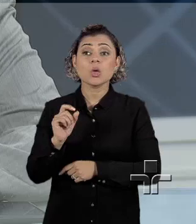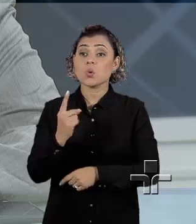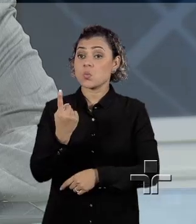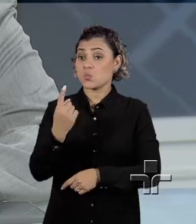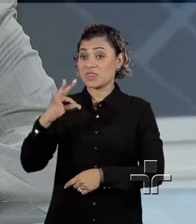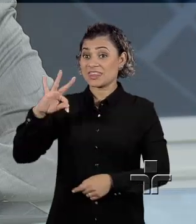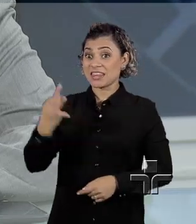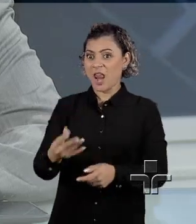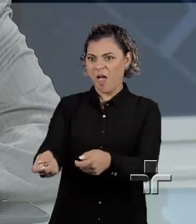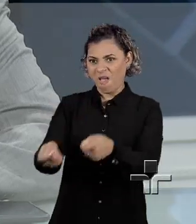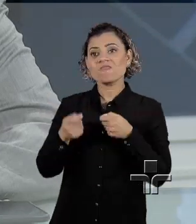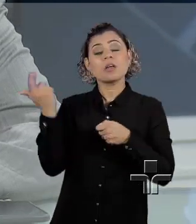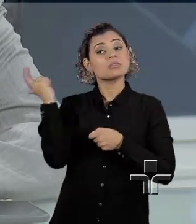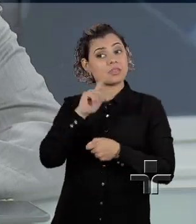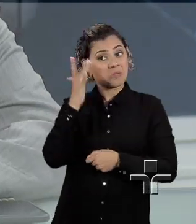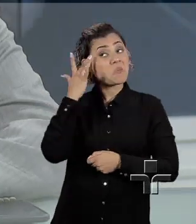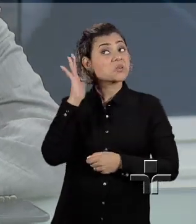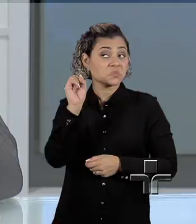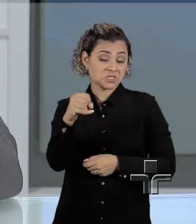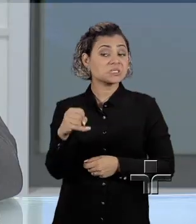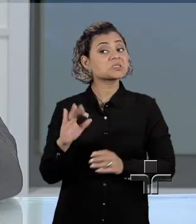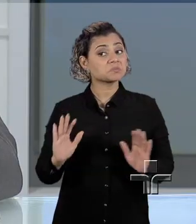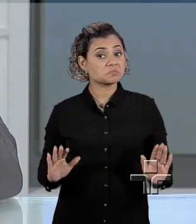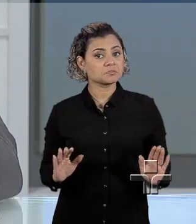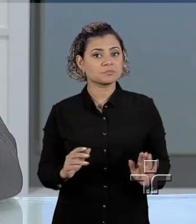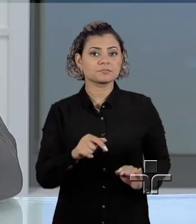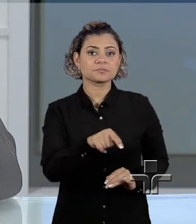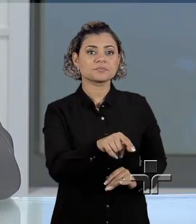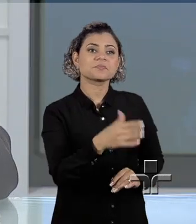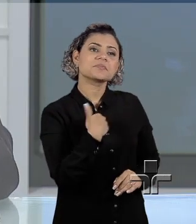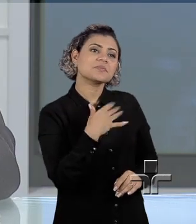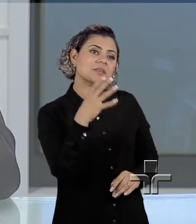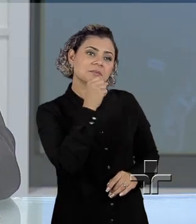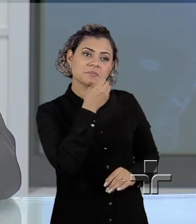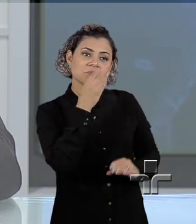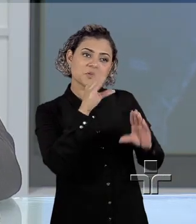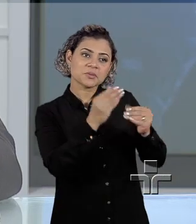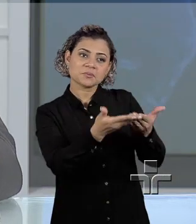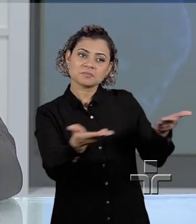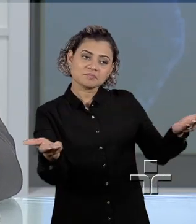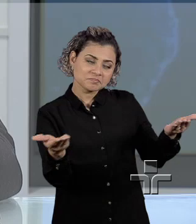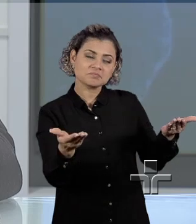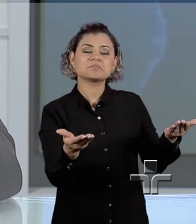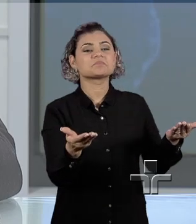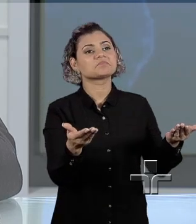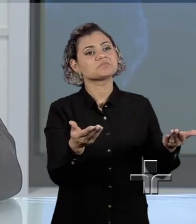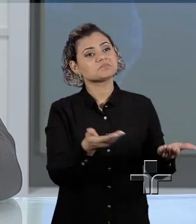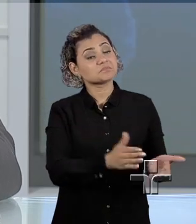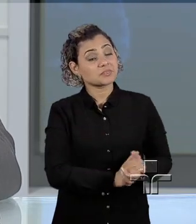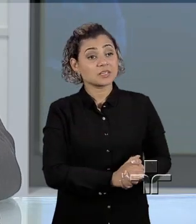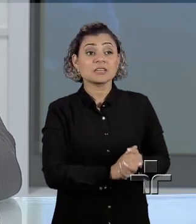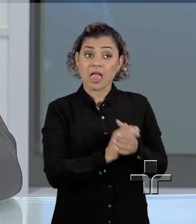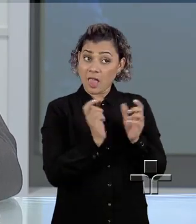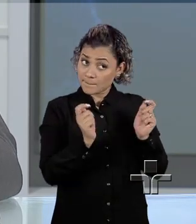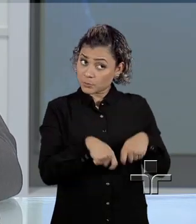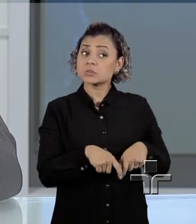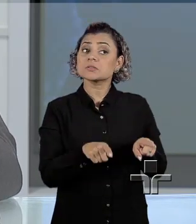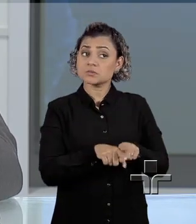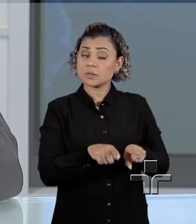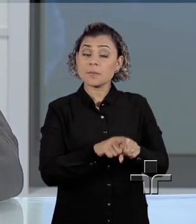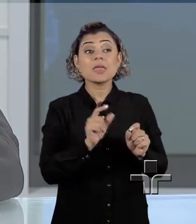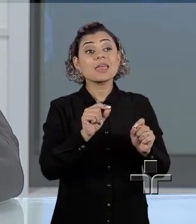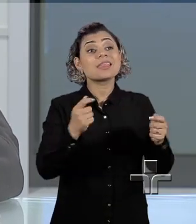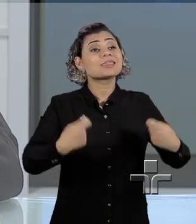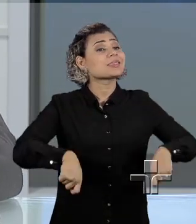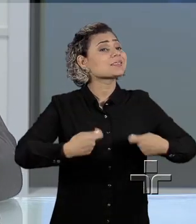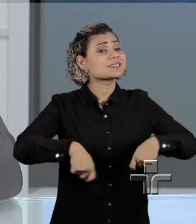trilhão, sem dúvida nenhuma, viu, William? Essa reforma, ela não só é Flávio possível, Galvão, boa noite. boa noite, William, boa noite, Torquato. Não só é possível, como ela é necessária,